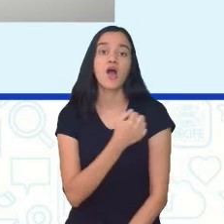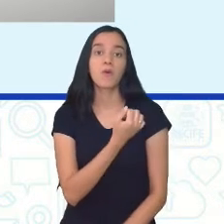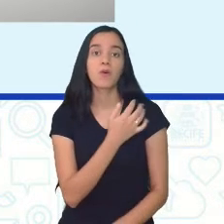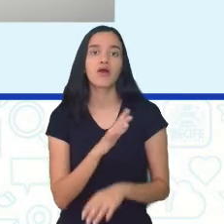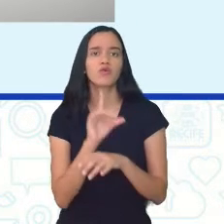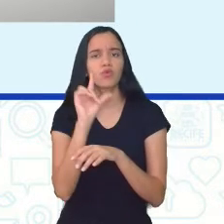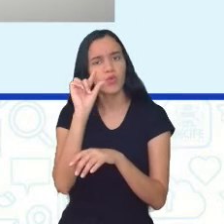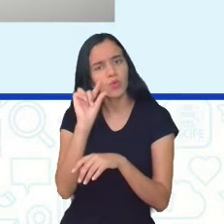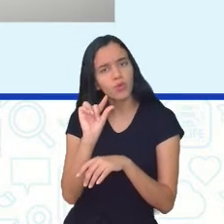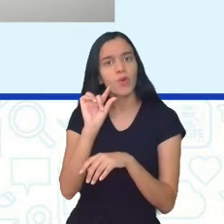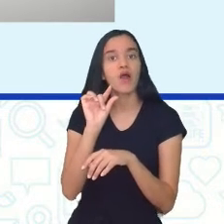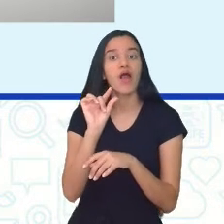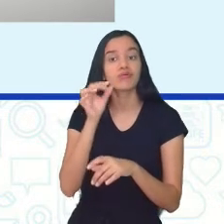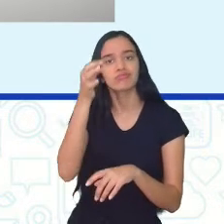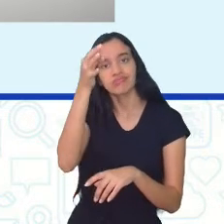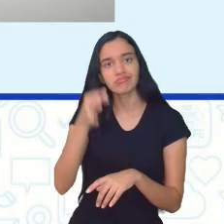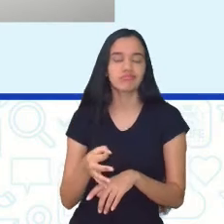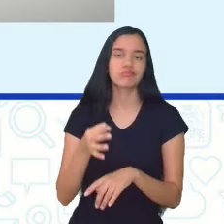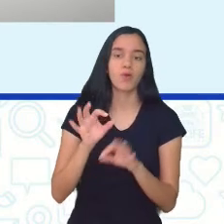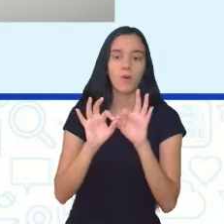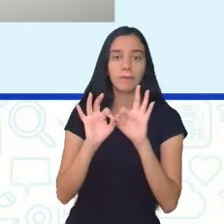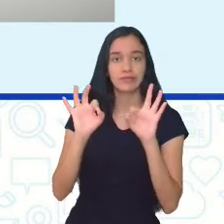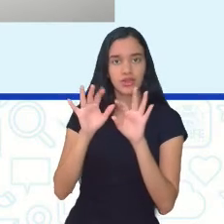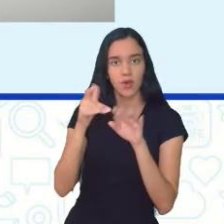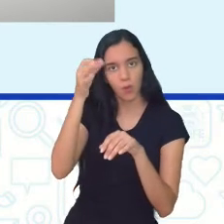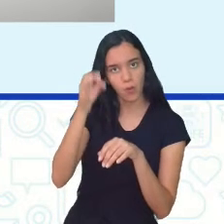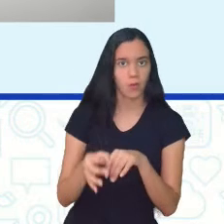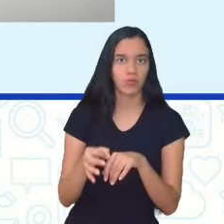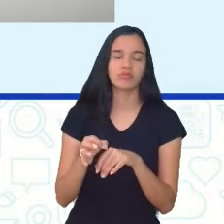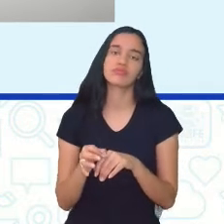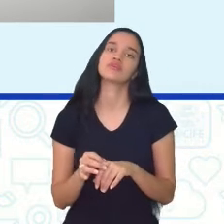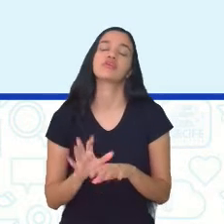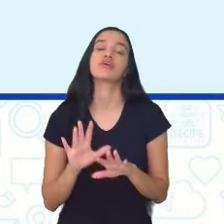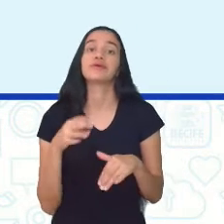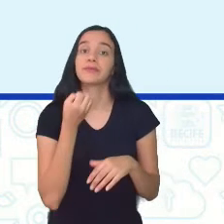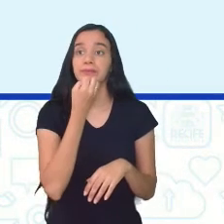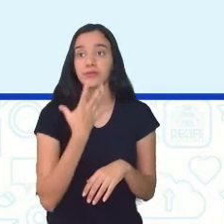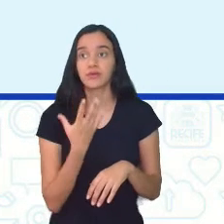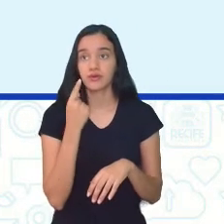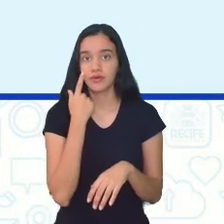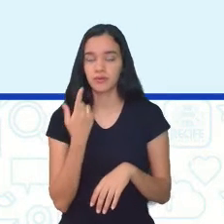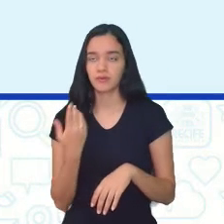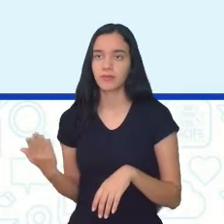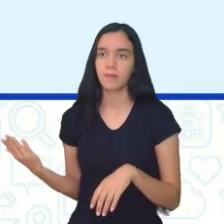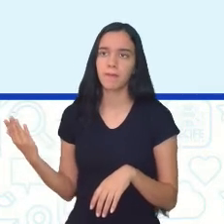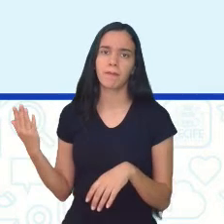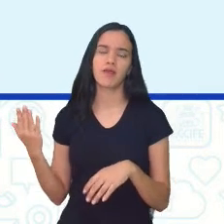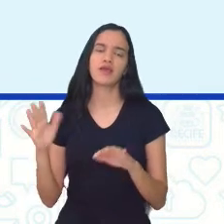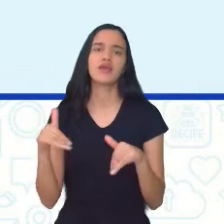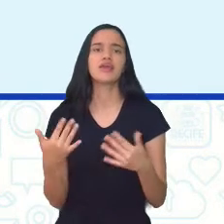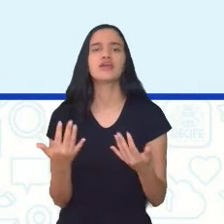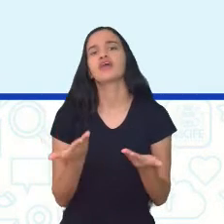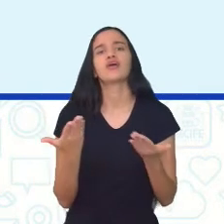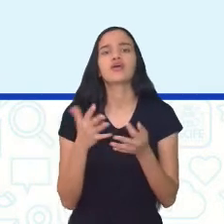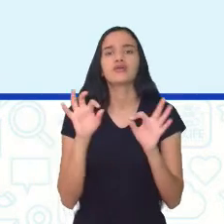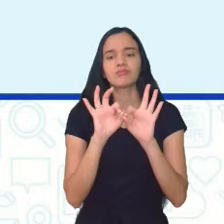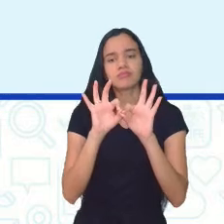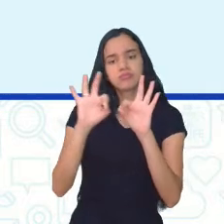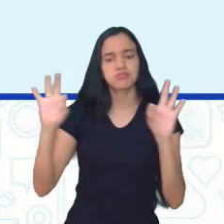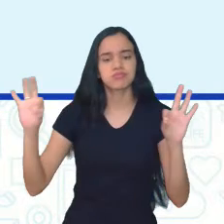quantidade exata que é determinado pelos órgãos de controle. Bom, e as unidades de